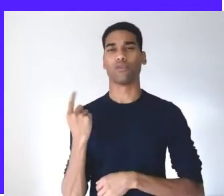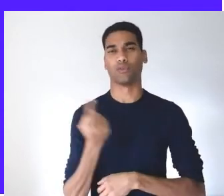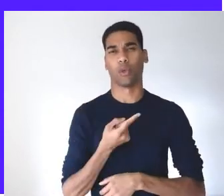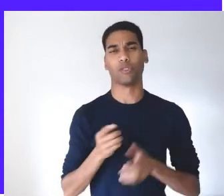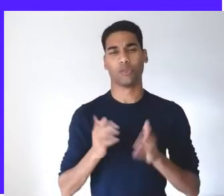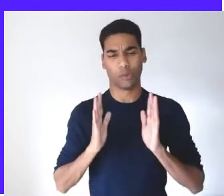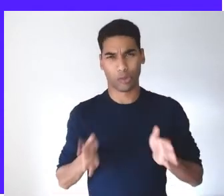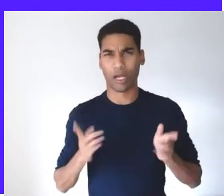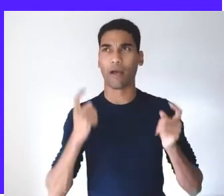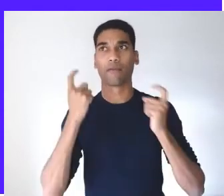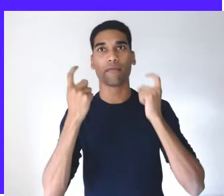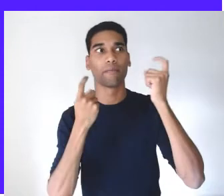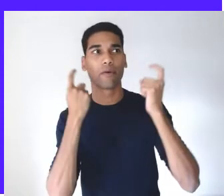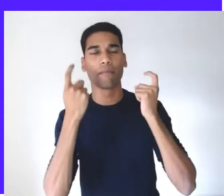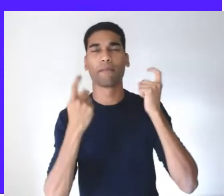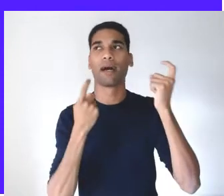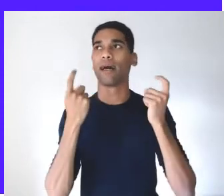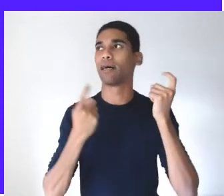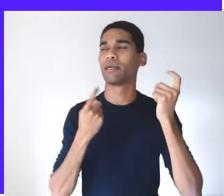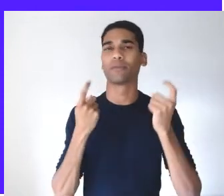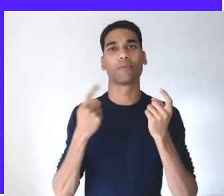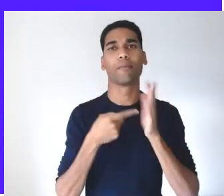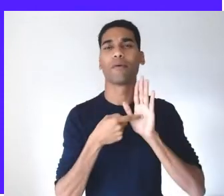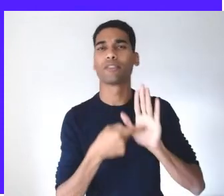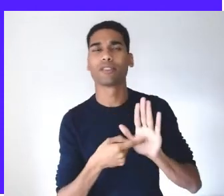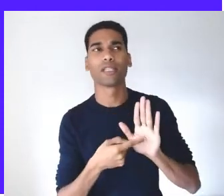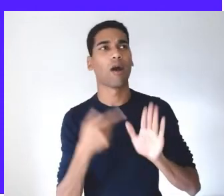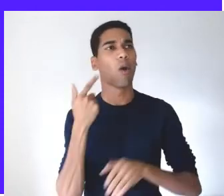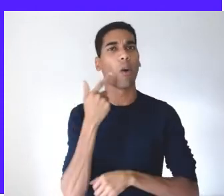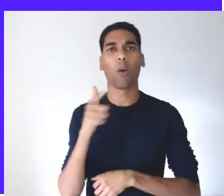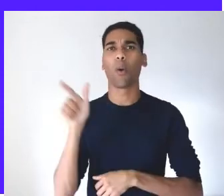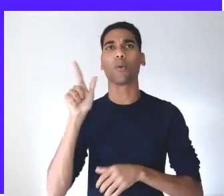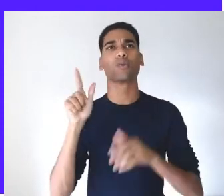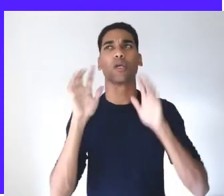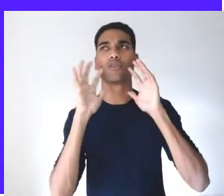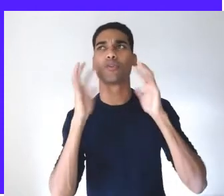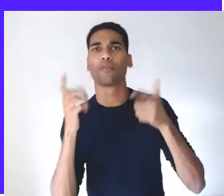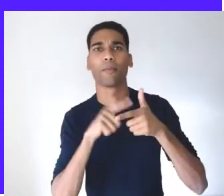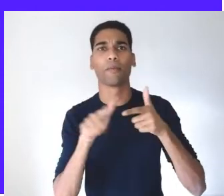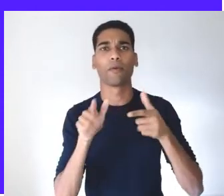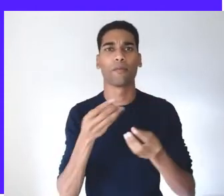essa formatação, né, de colocar... De dar nome